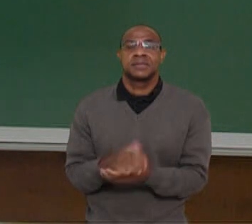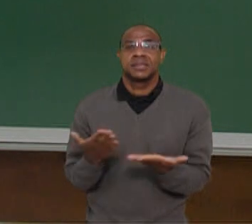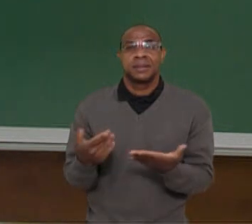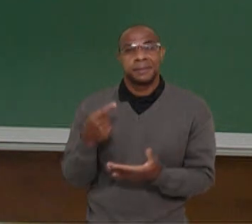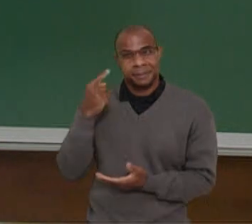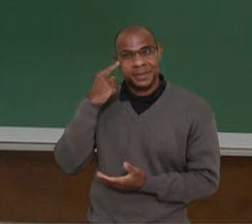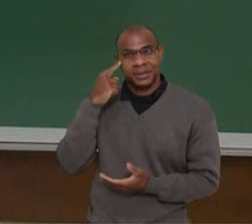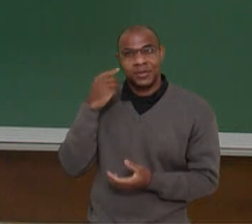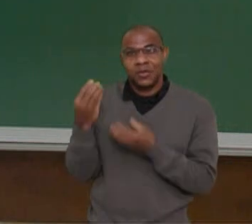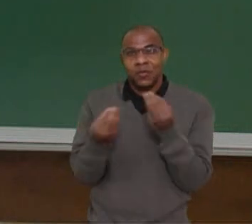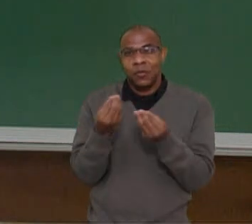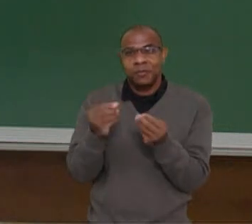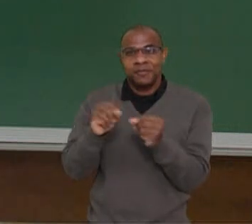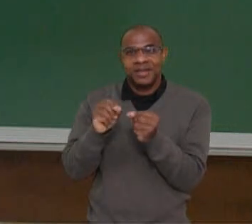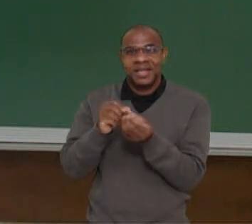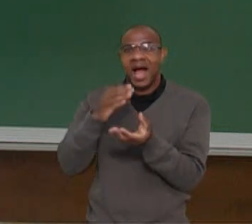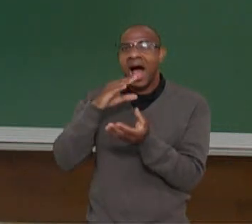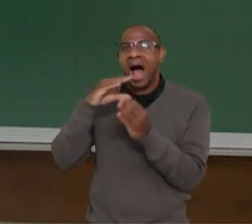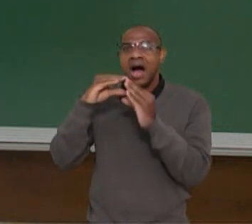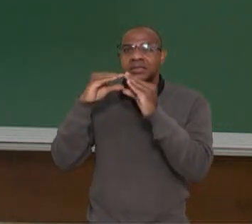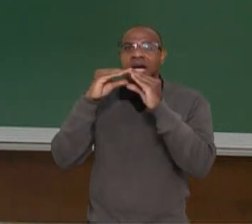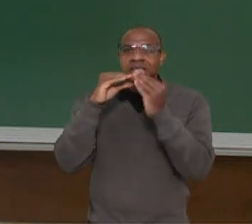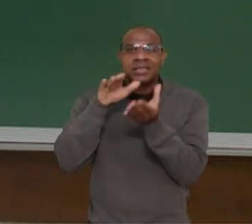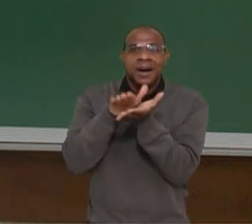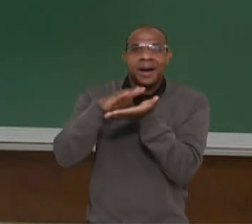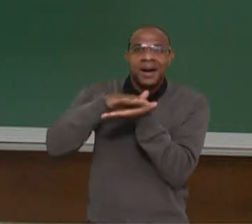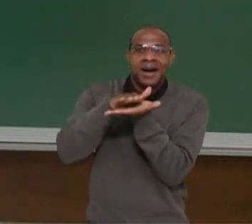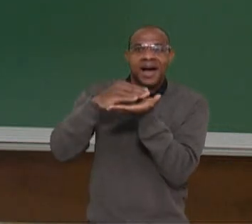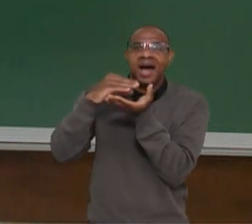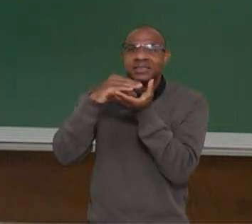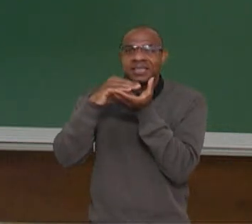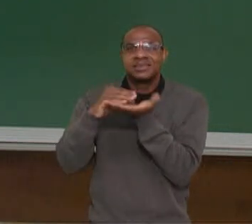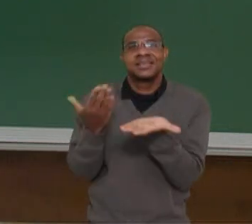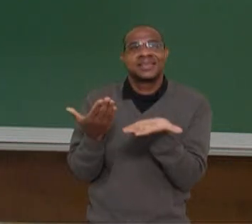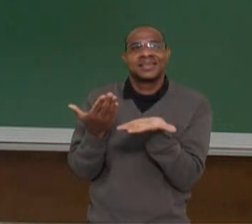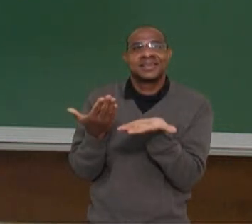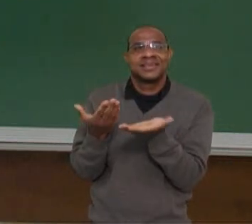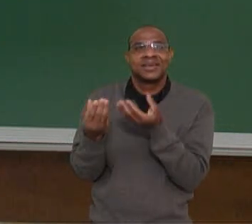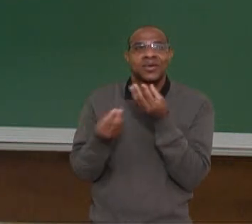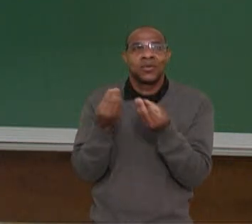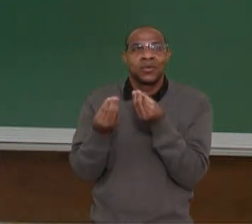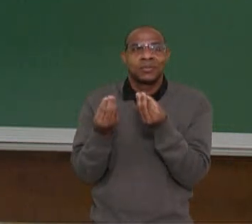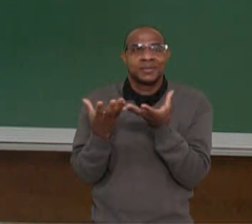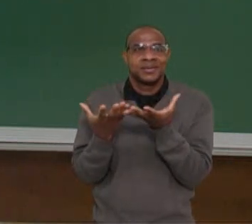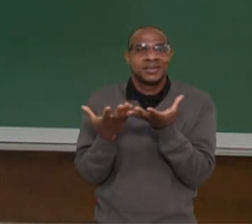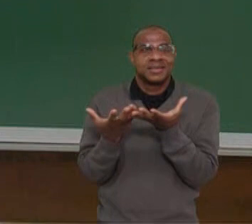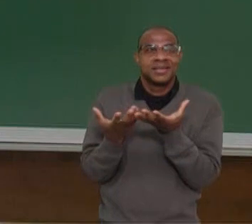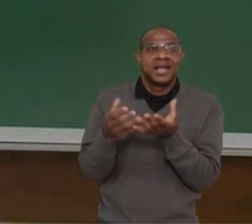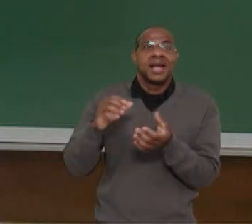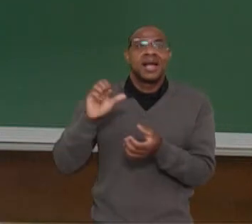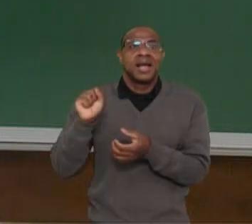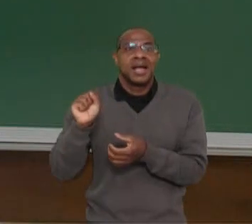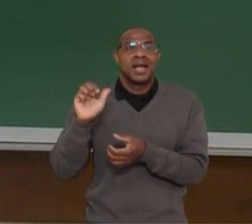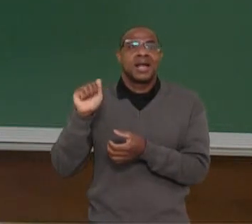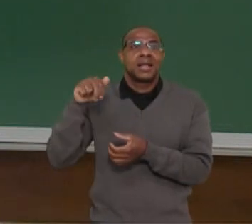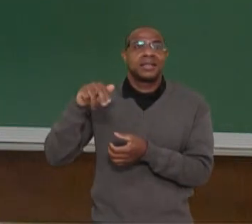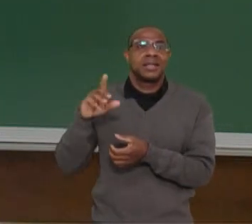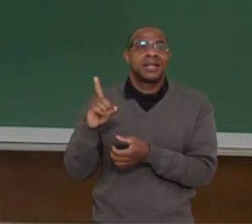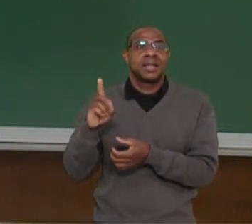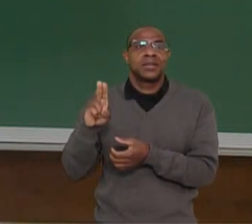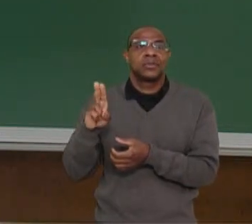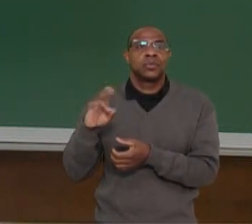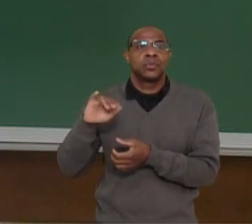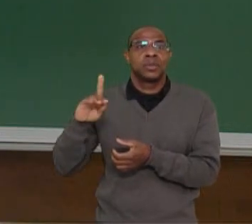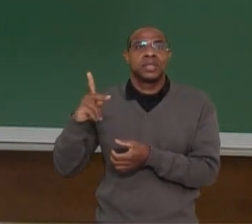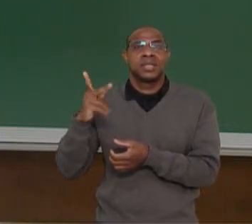Então, pessoal, para resolver esse exercício, o que você precisa? Primeira coisa, contar as quantidades de cada item, né? Então eu tenho lá